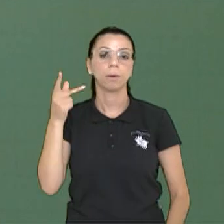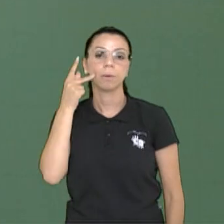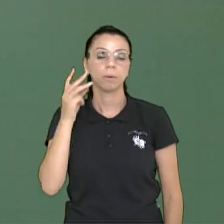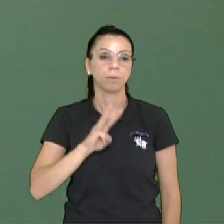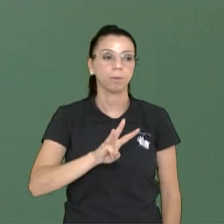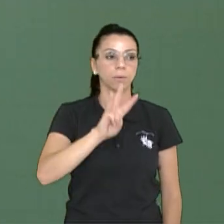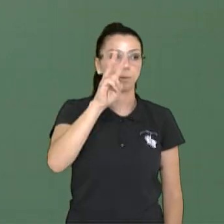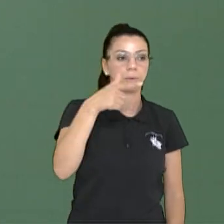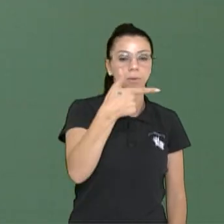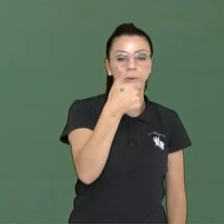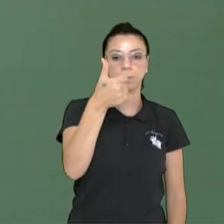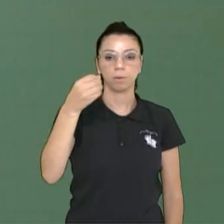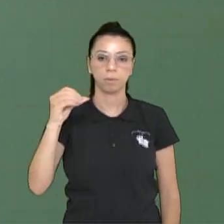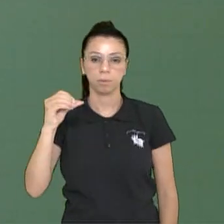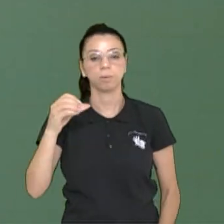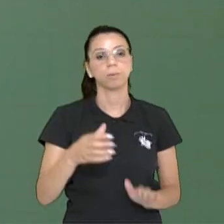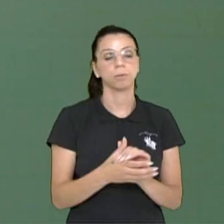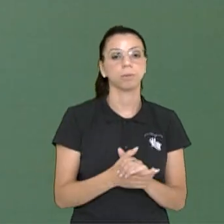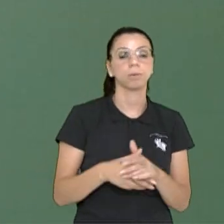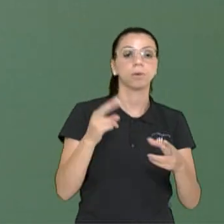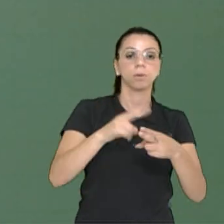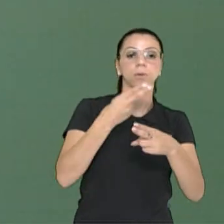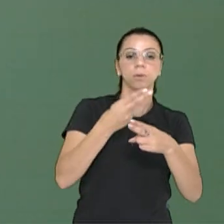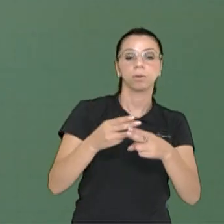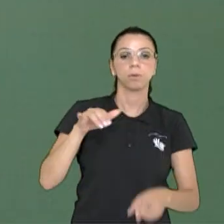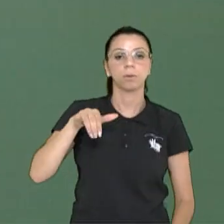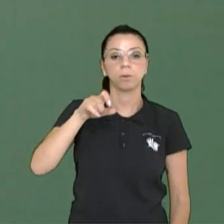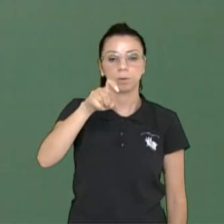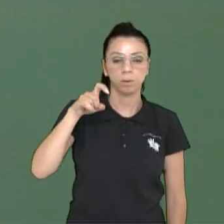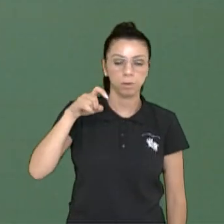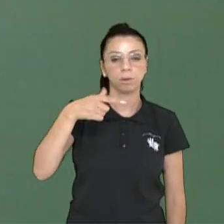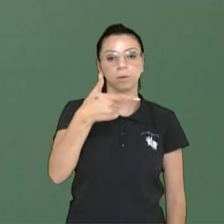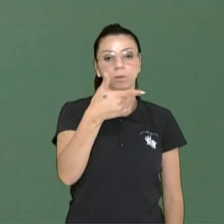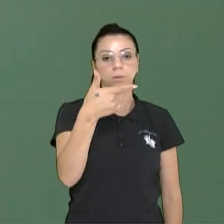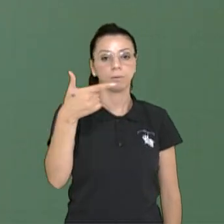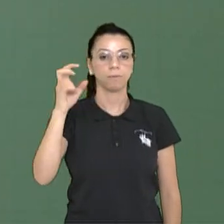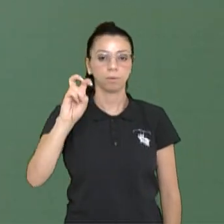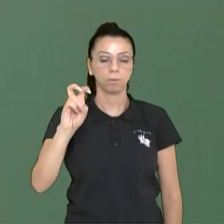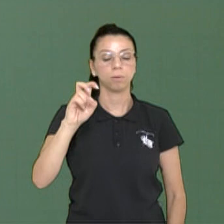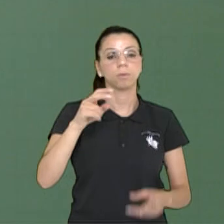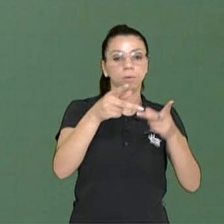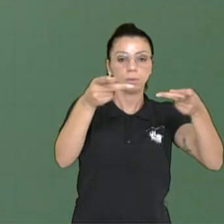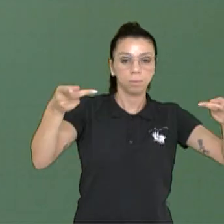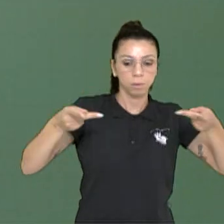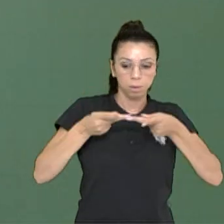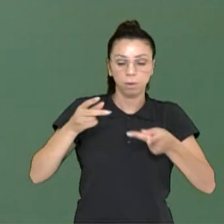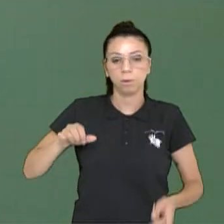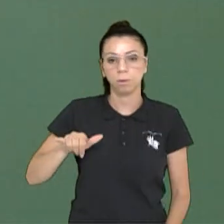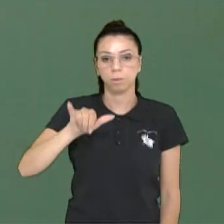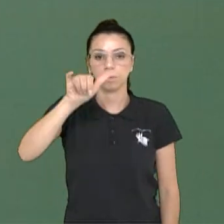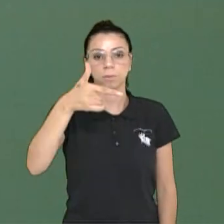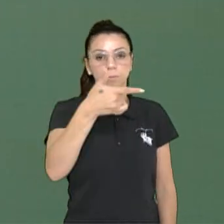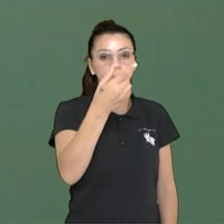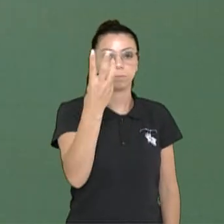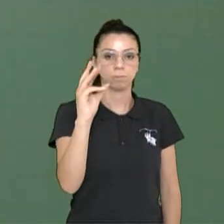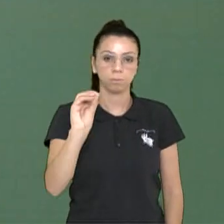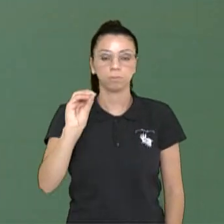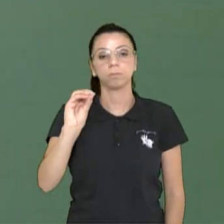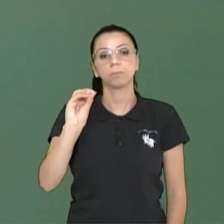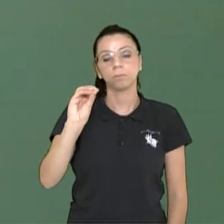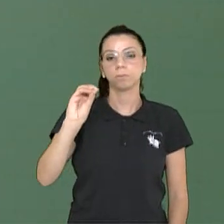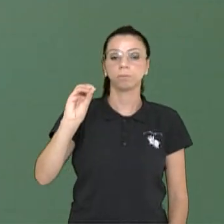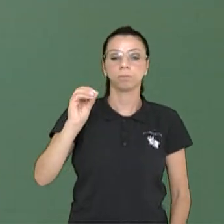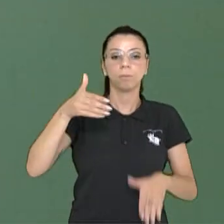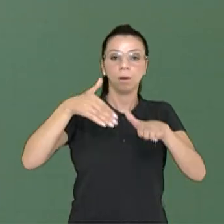W eu obtive 210, de chocolates X 225, a pizzaria Y 230